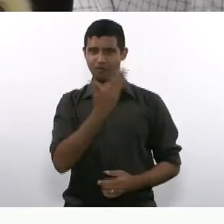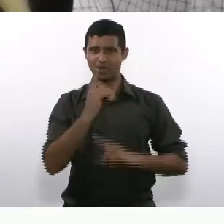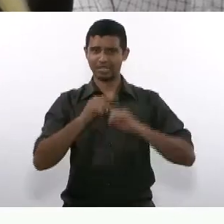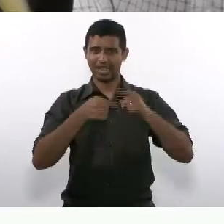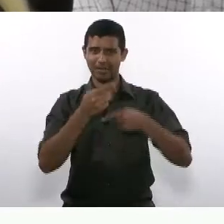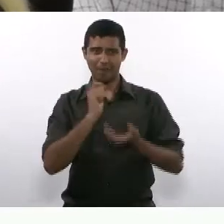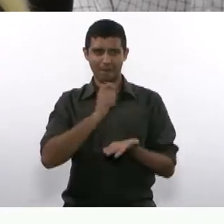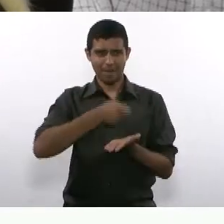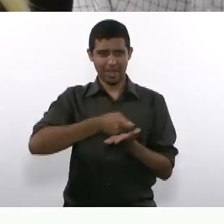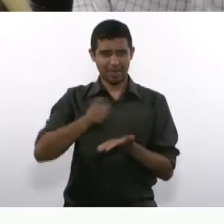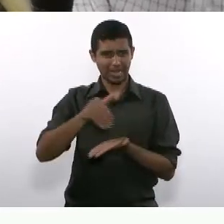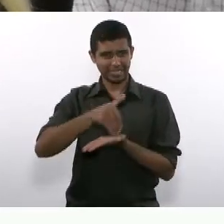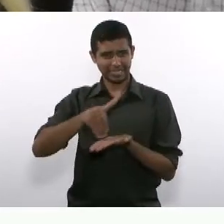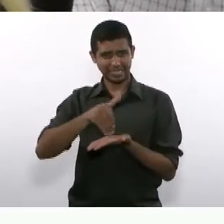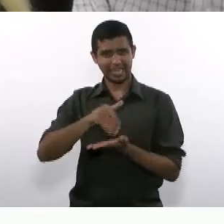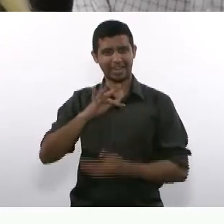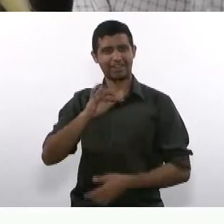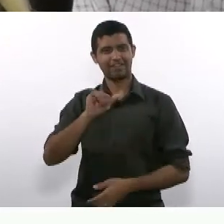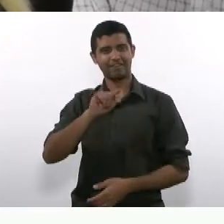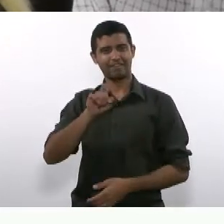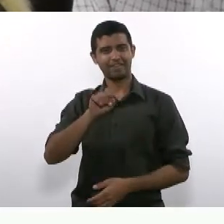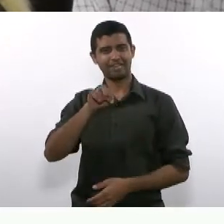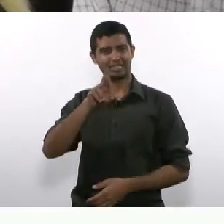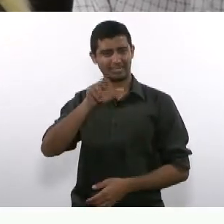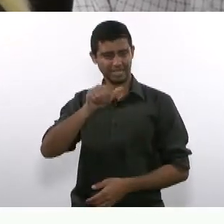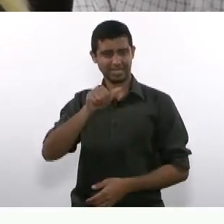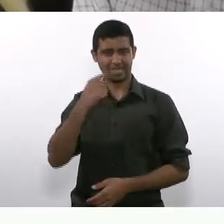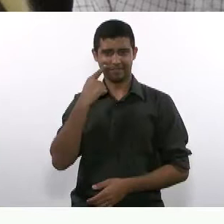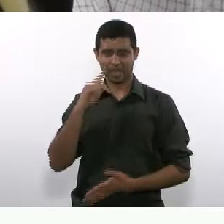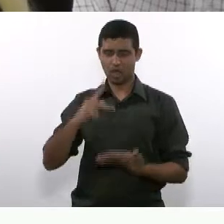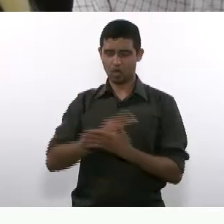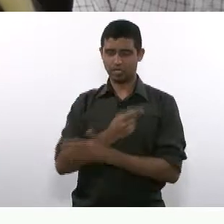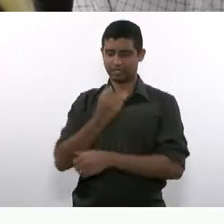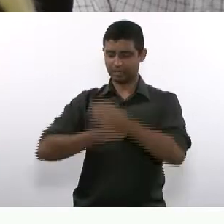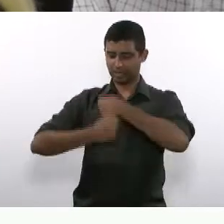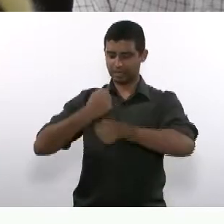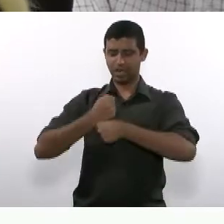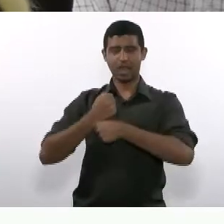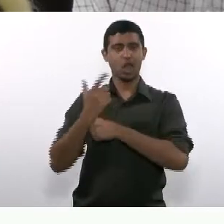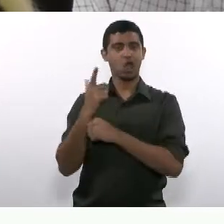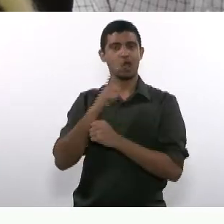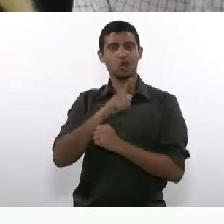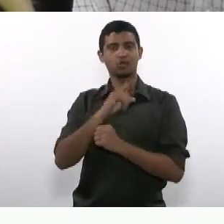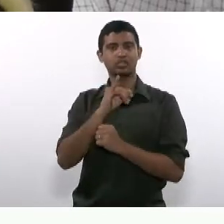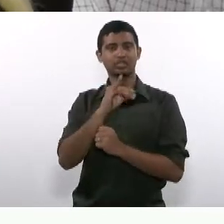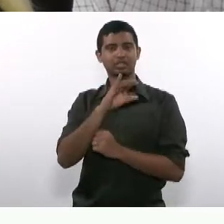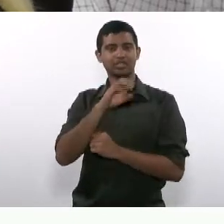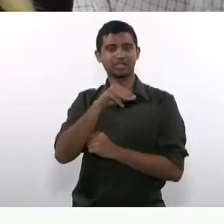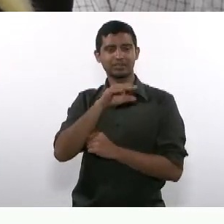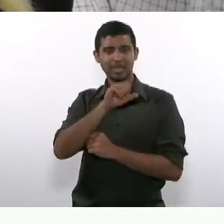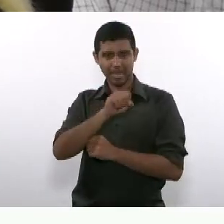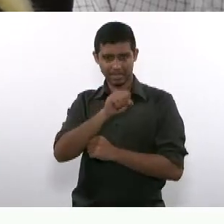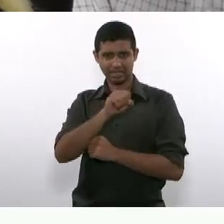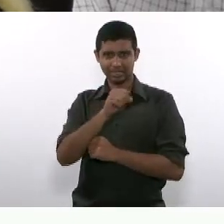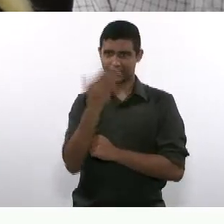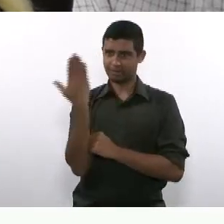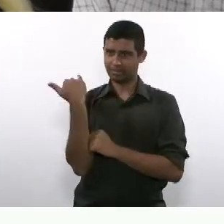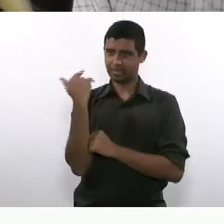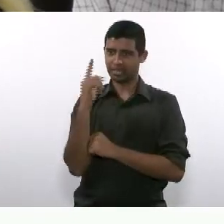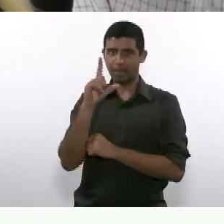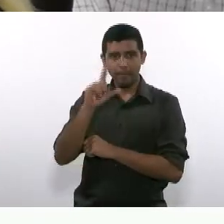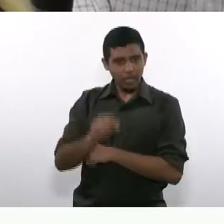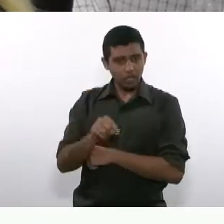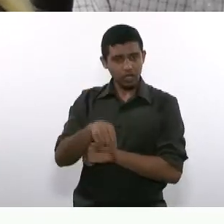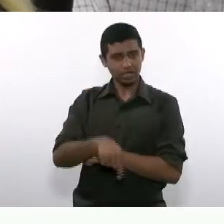pela Secretaria de Fazenda, que esse mesmo evento, quando aconteceu ano passado, ele teve uma arrecadação de ICMS menor do que esse ano.